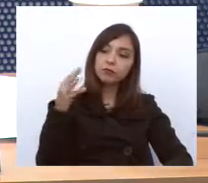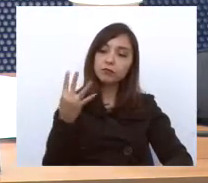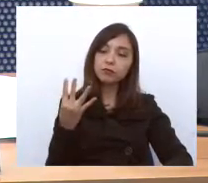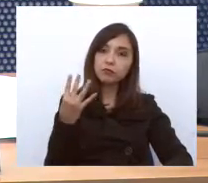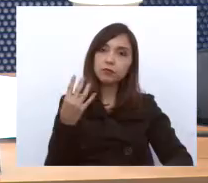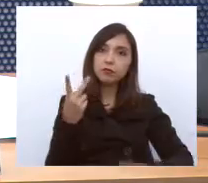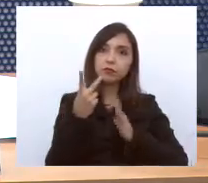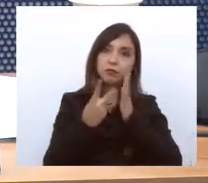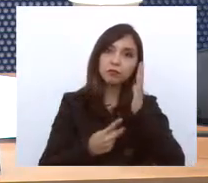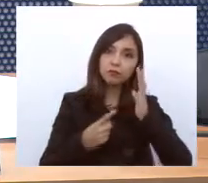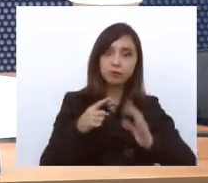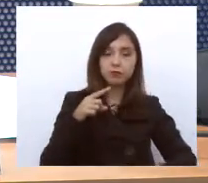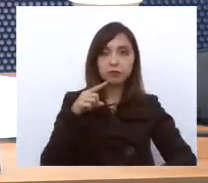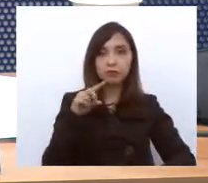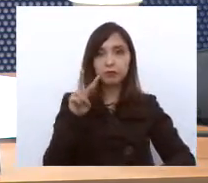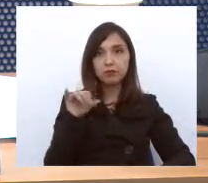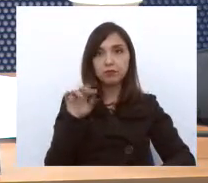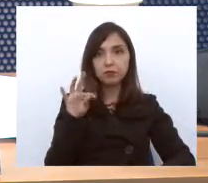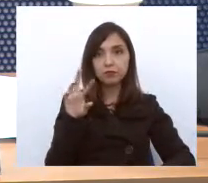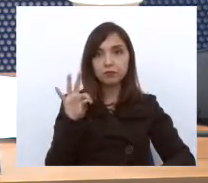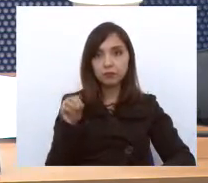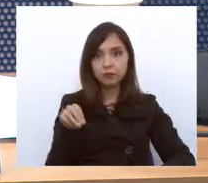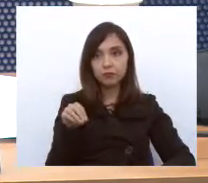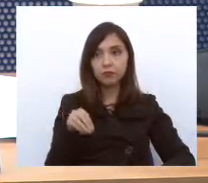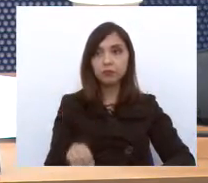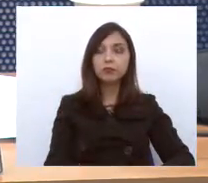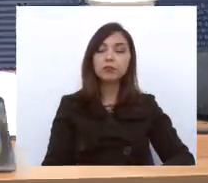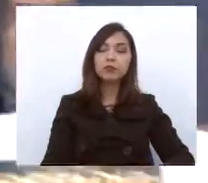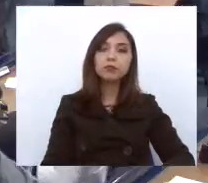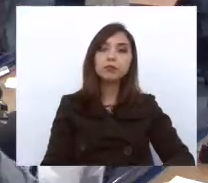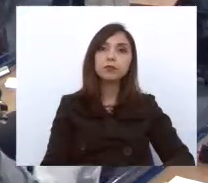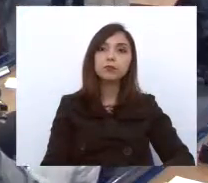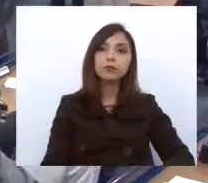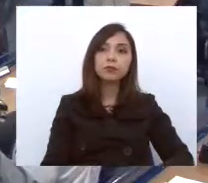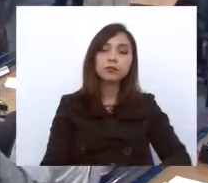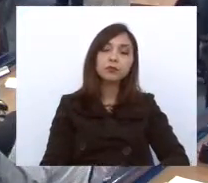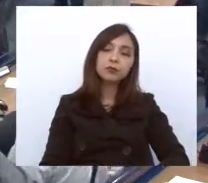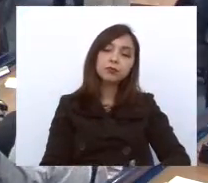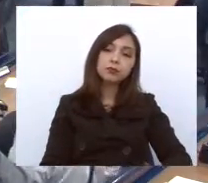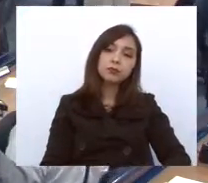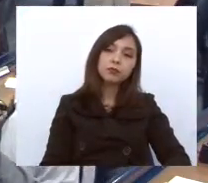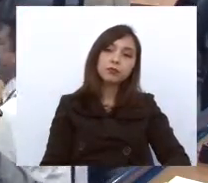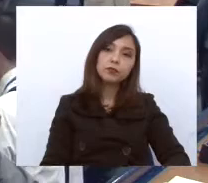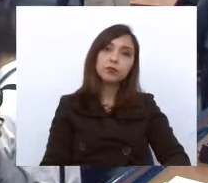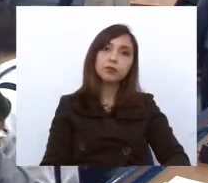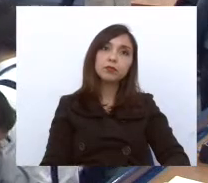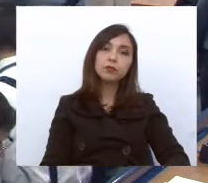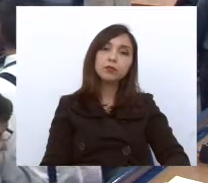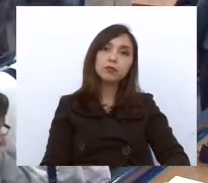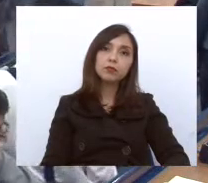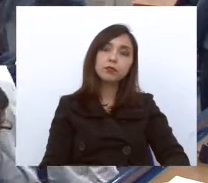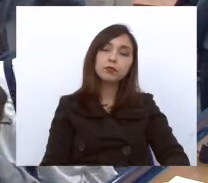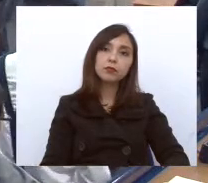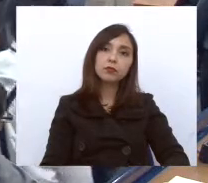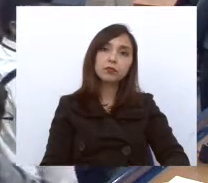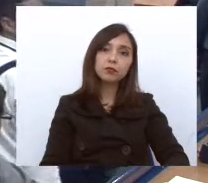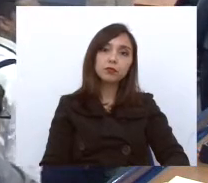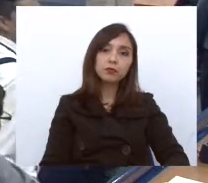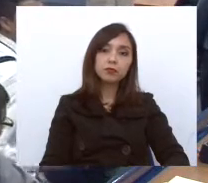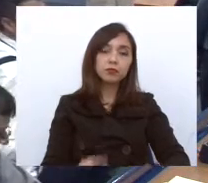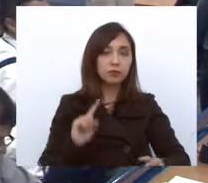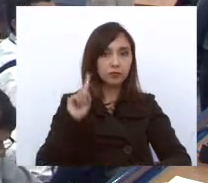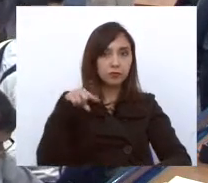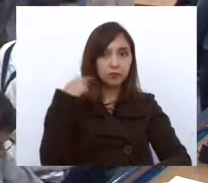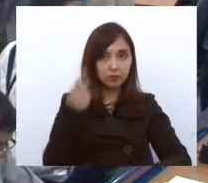Municipal Vicentino Paputo. Posso completar, presidente? Continuar, na verdade, né? Senhor presidente, eu após ficar